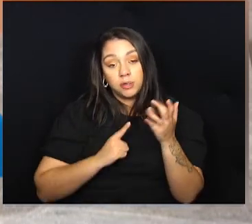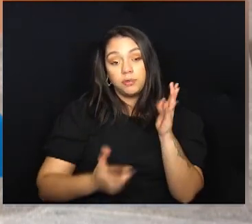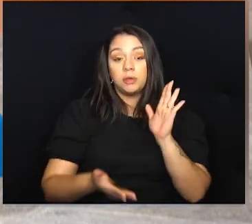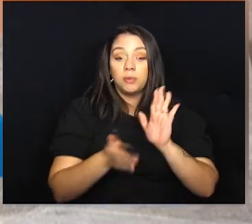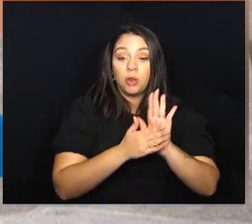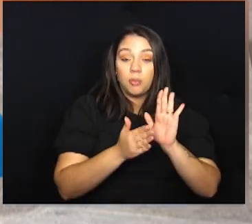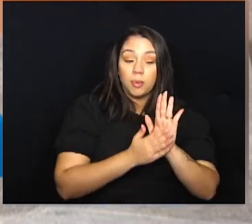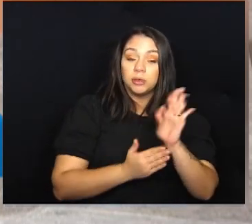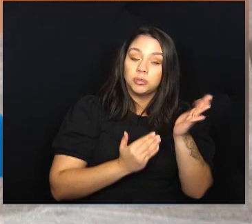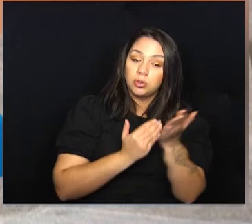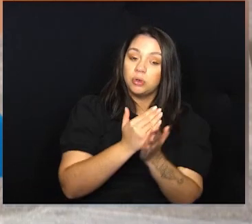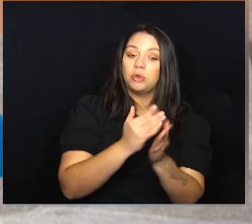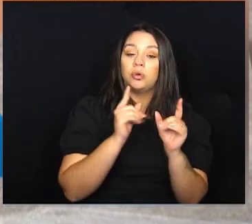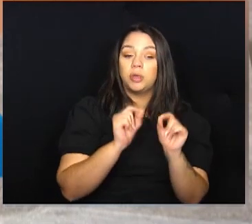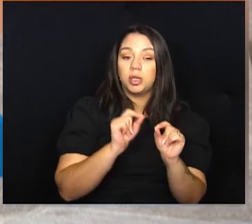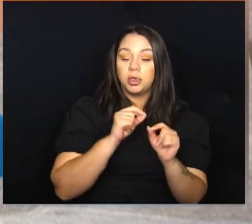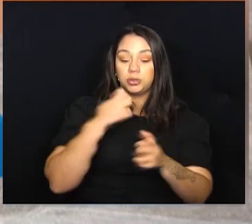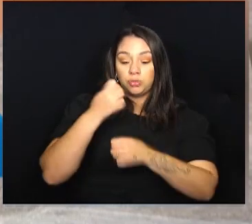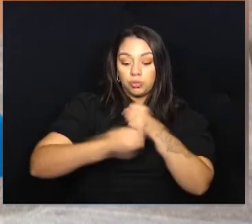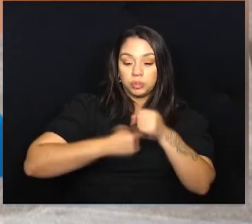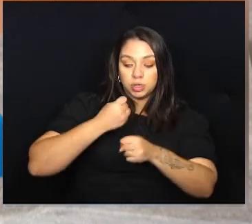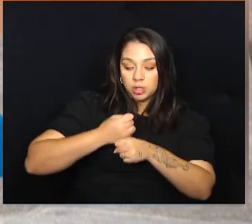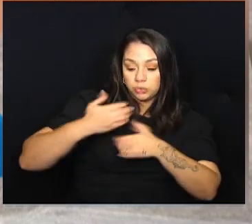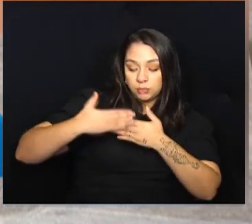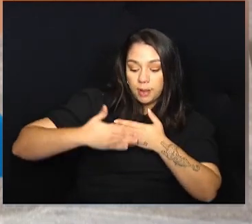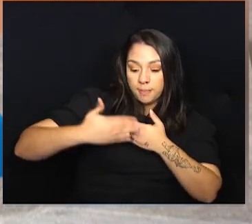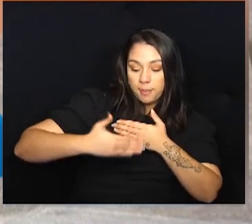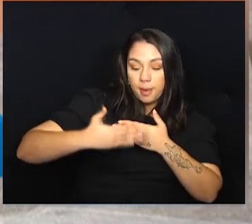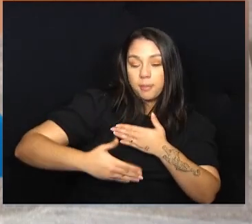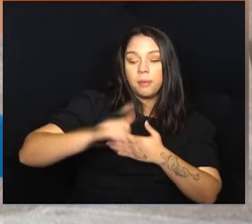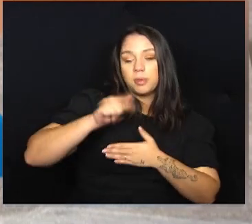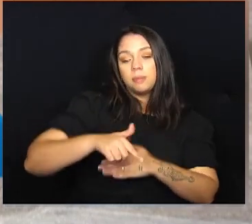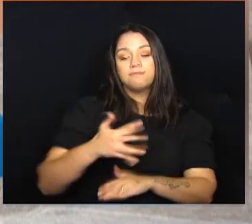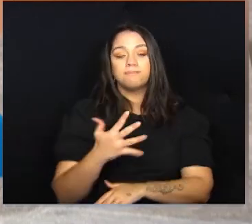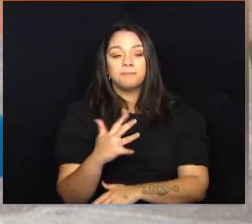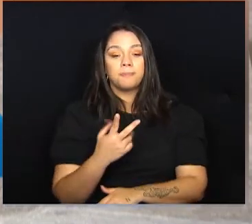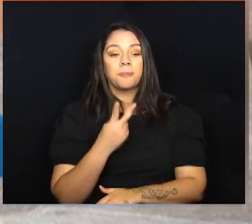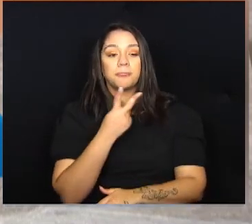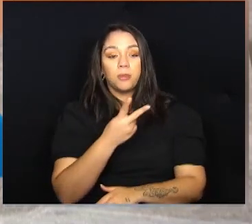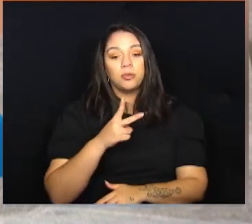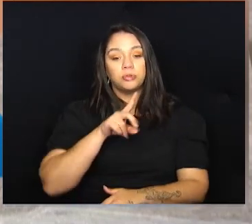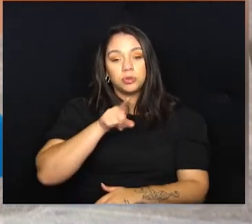proposta inicialmente nos primeiros anos, né, de aproximadamente